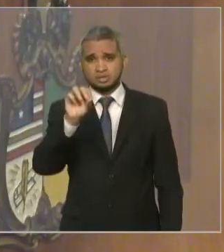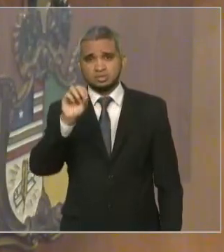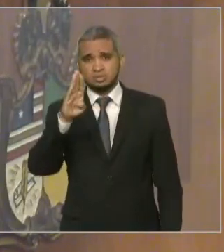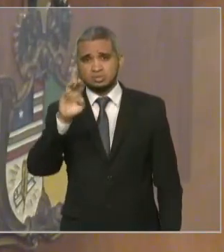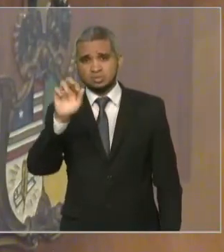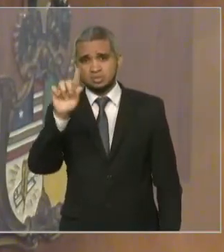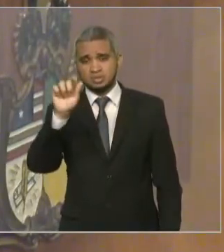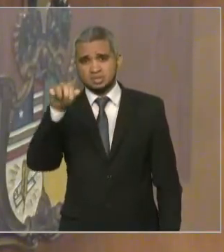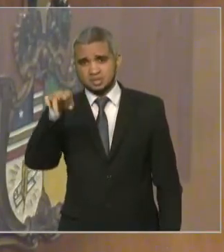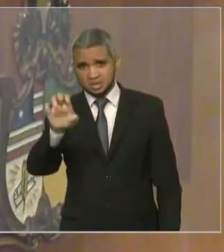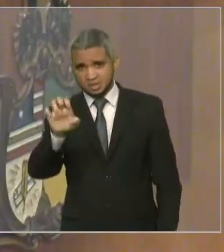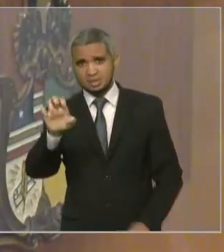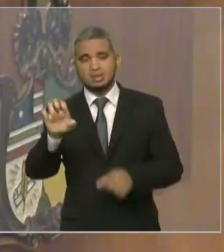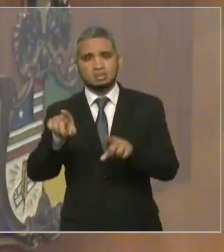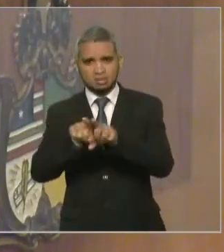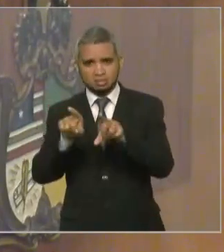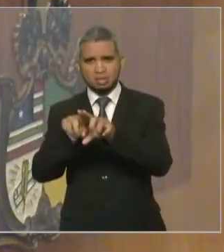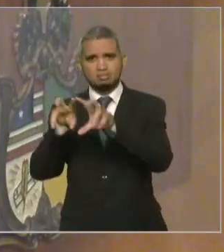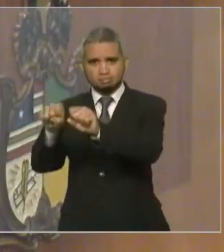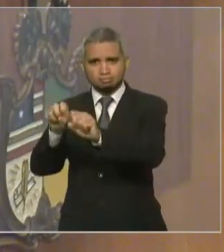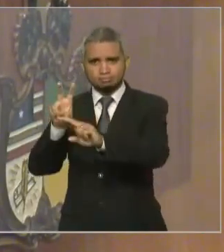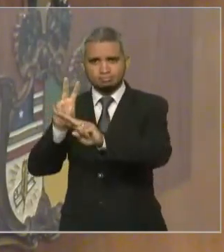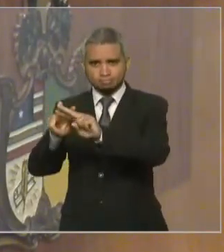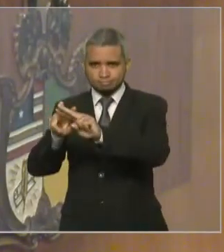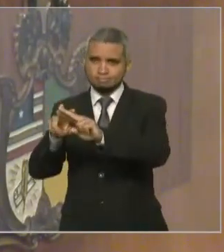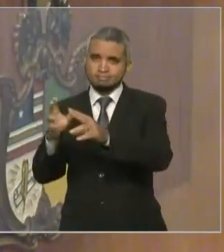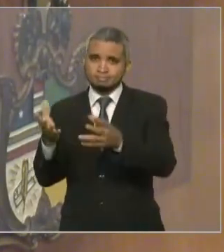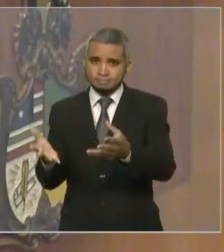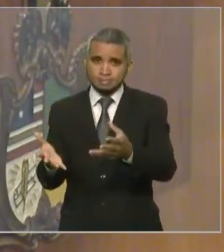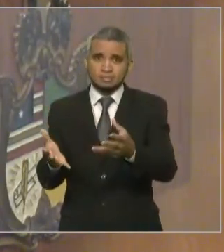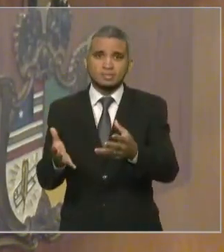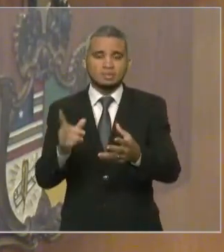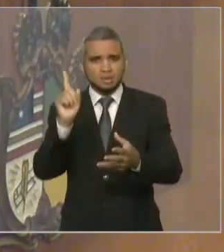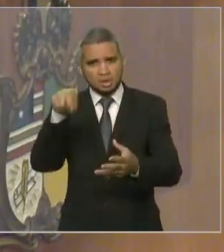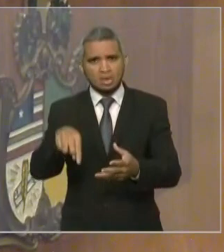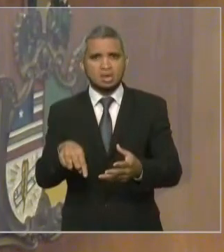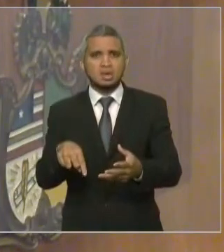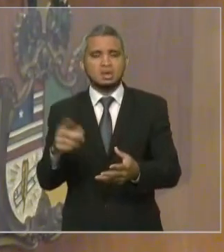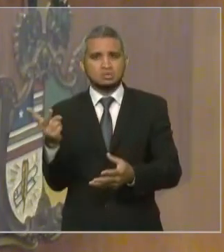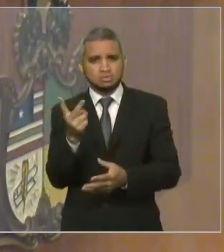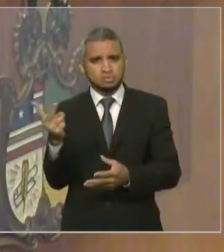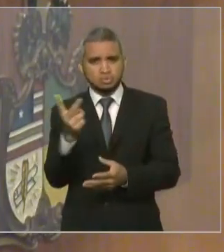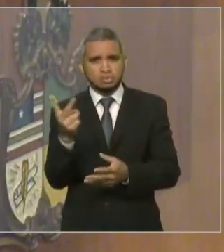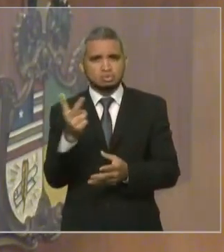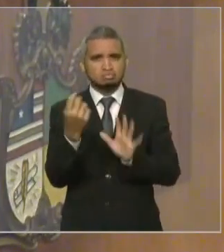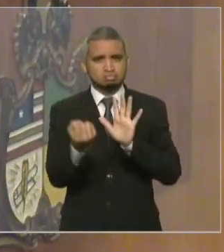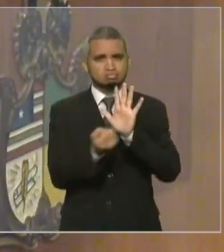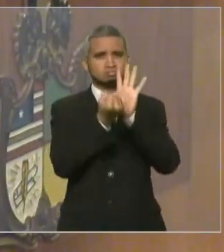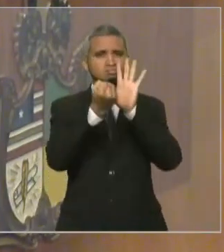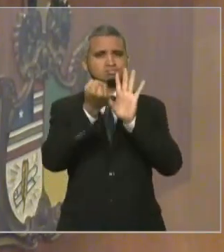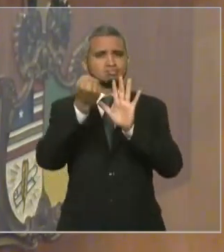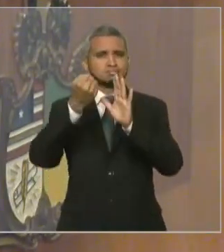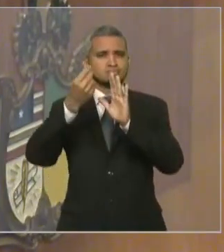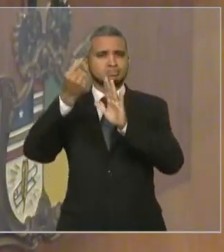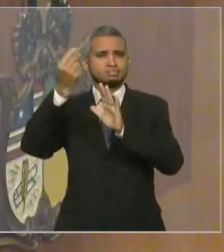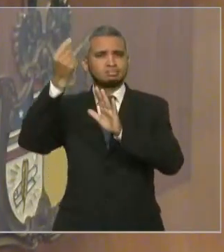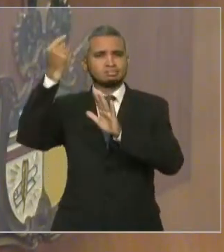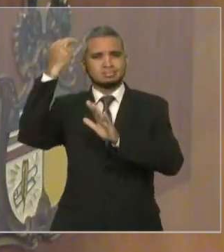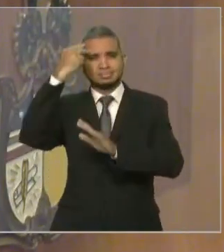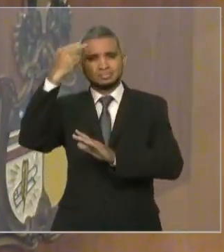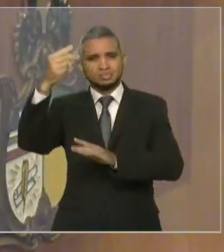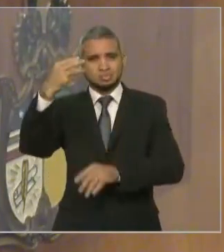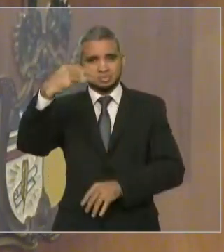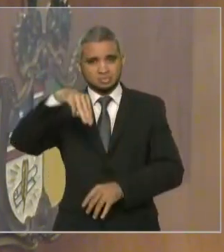mandato cassado, e são partes vivas da história do Legislativo maranhense. Muito bem lembrado pelo Dr. Sávio